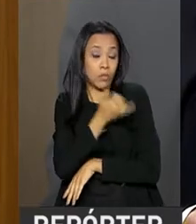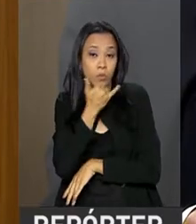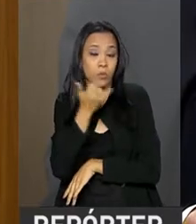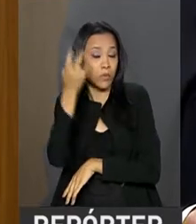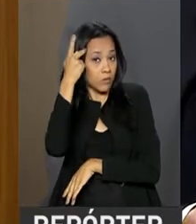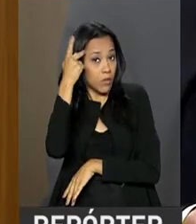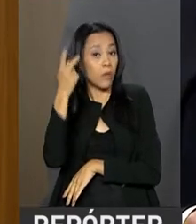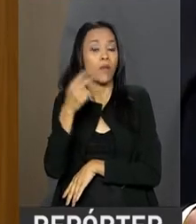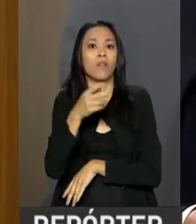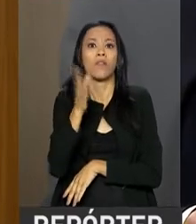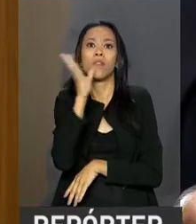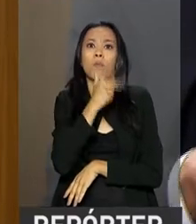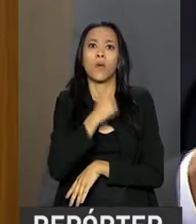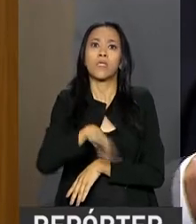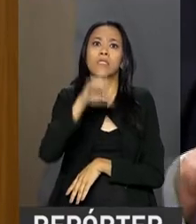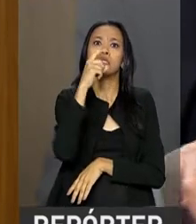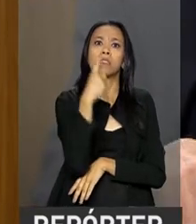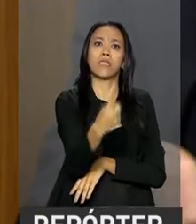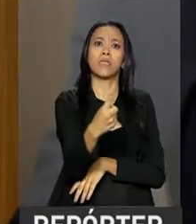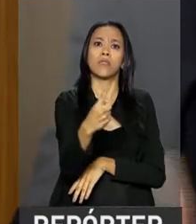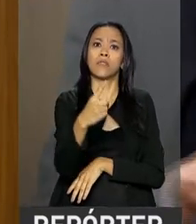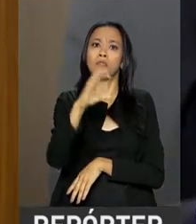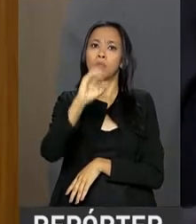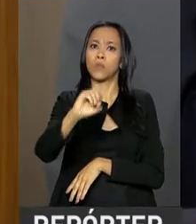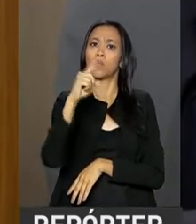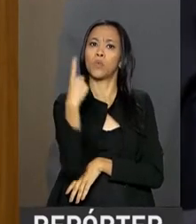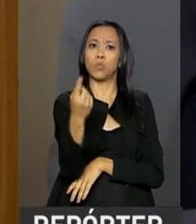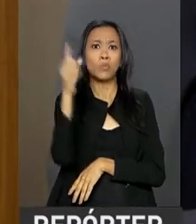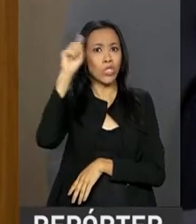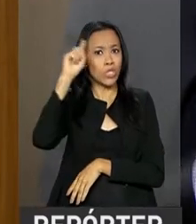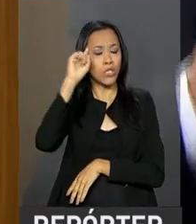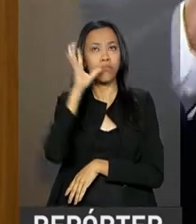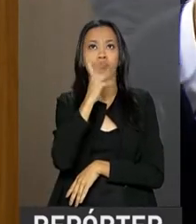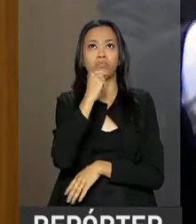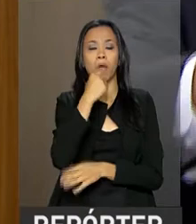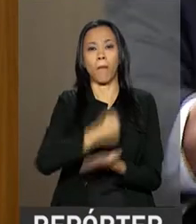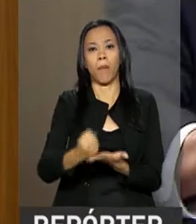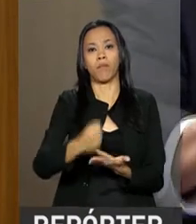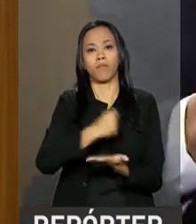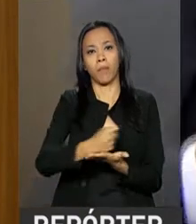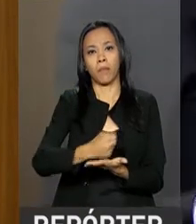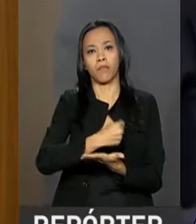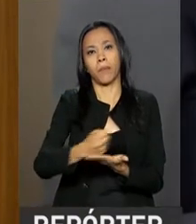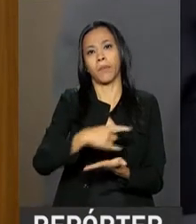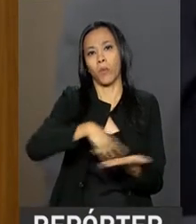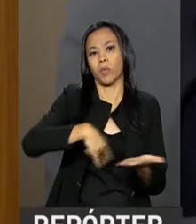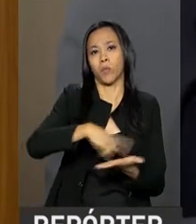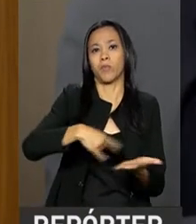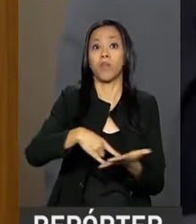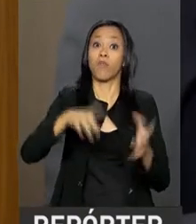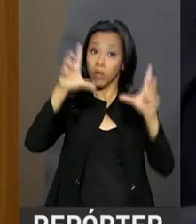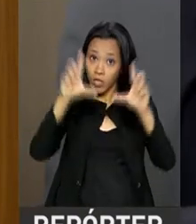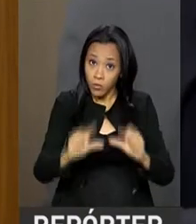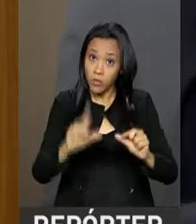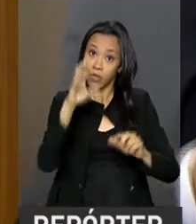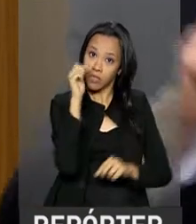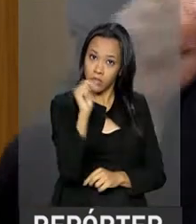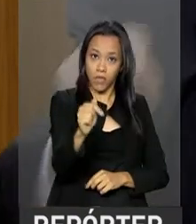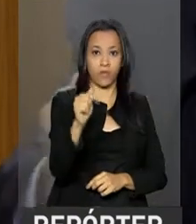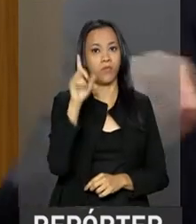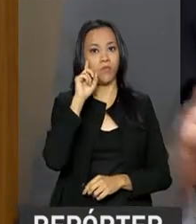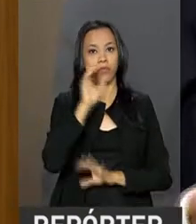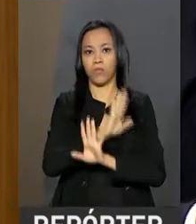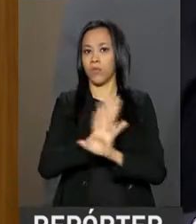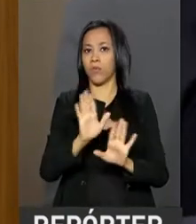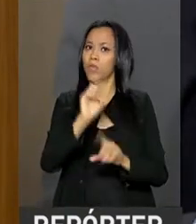demora 101 dias para conseguir registrar todos os papéis. Nós vamos baixar isso para 7, né, num primeiro